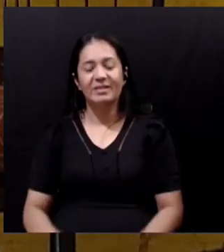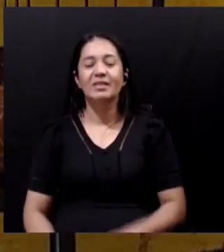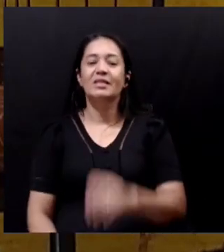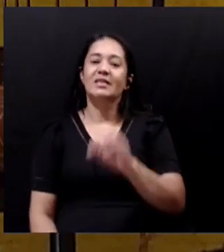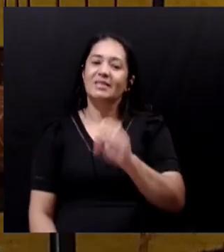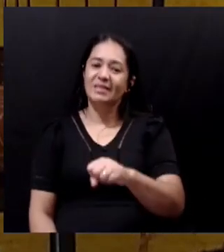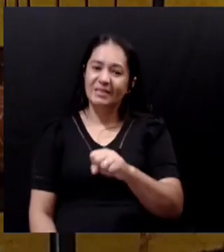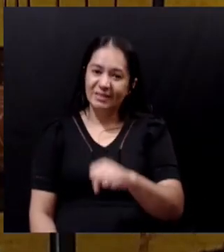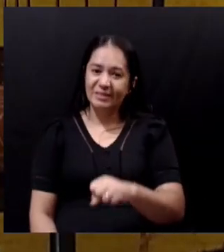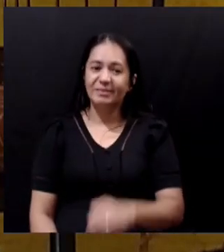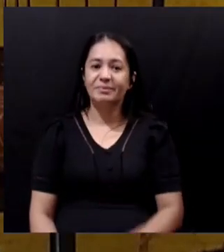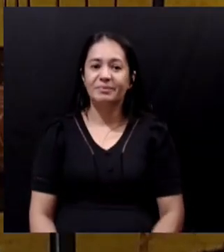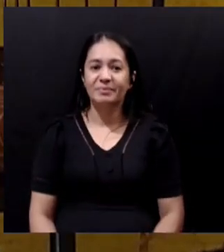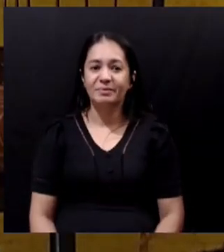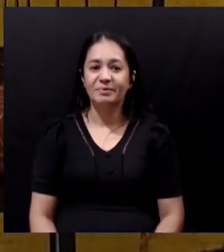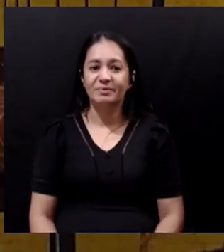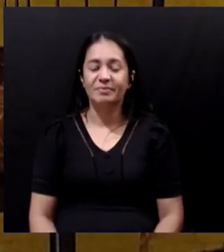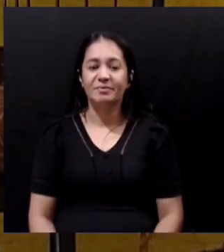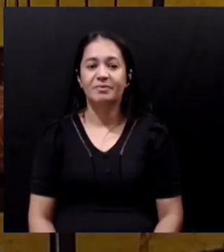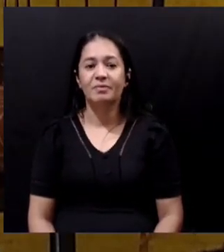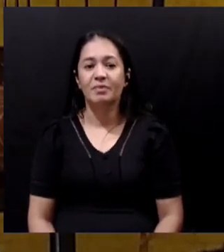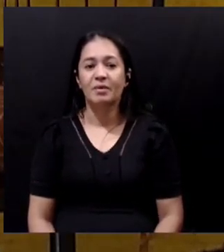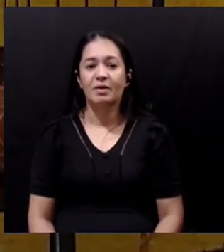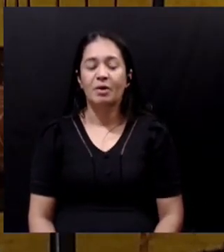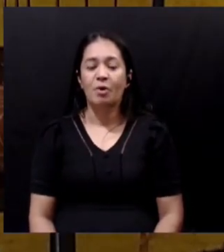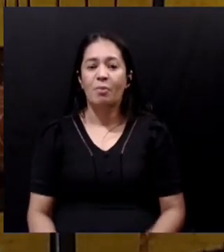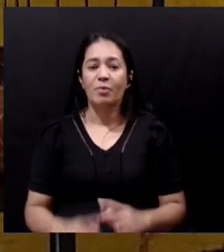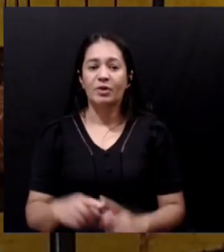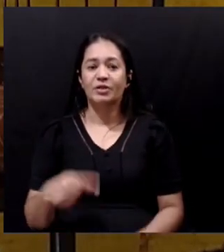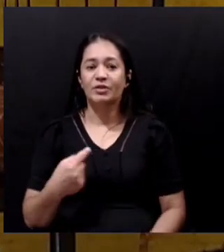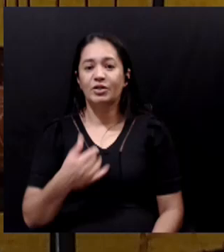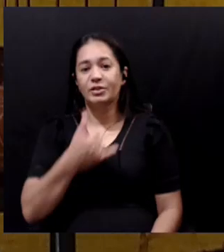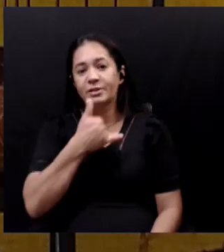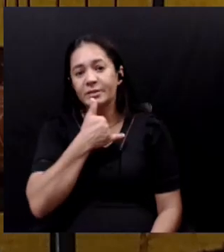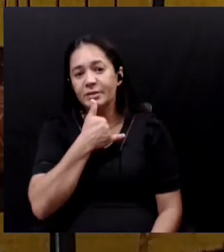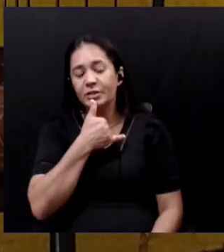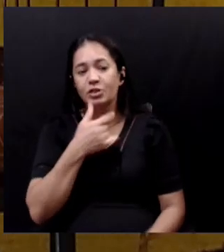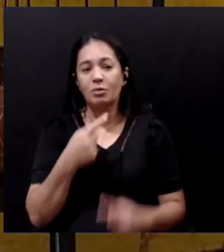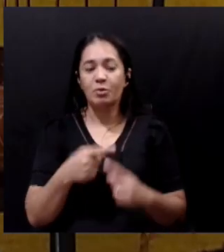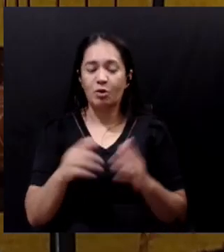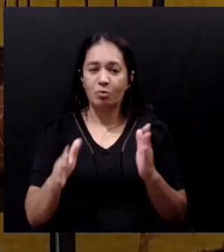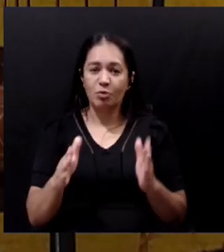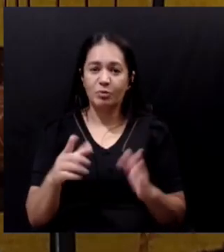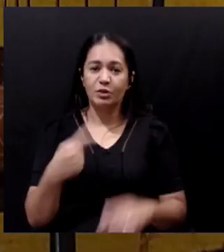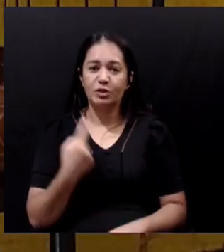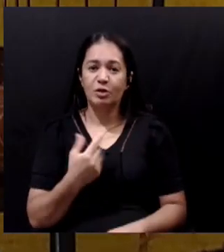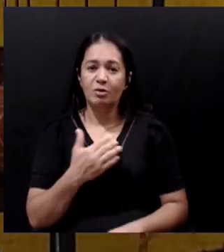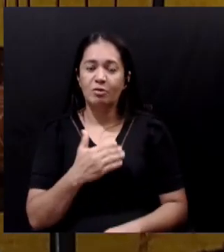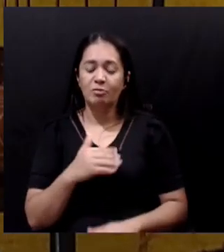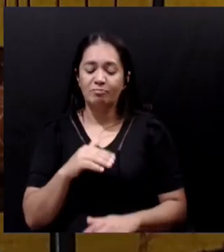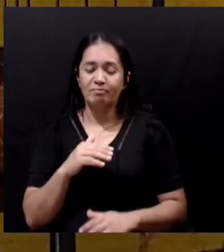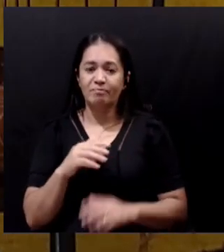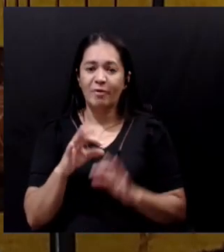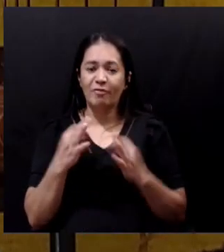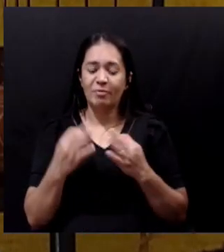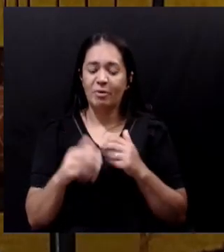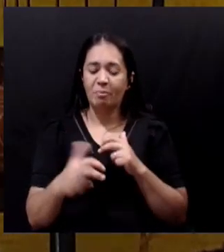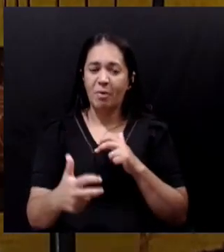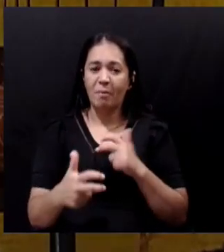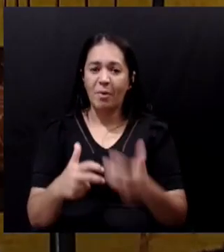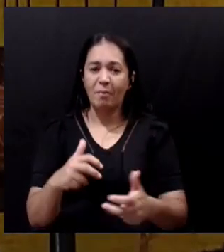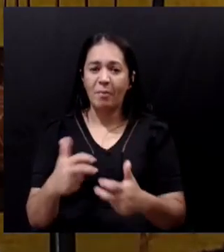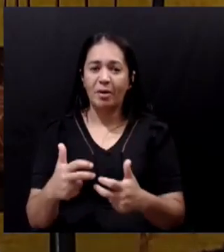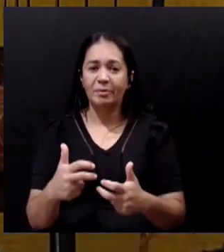é gratificante, deixa a gente um pouco triste, né? Porque foi um momento que a gente perdeu muitas famílias, muitas pessoas queridas, muitas